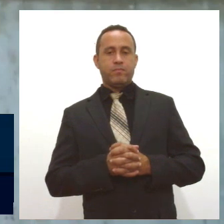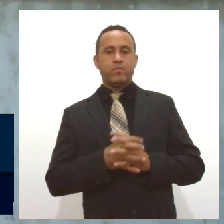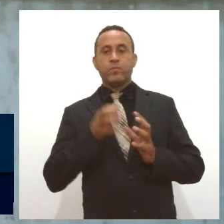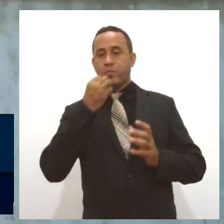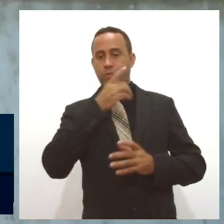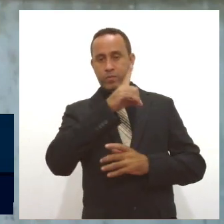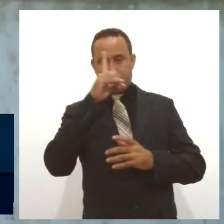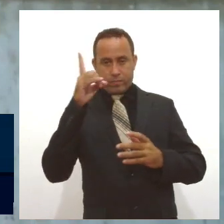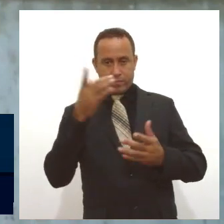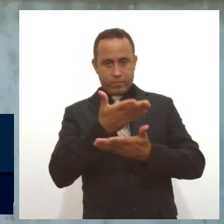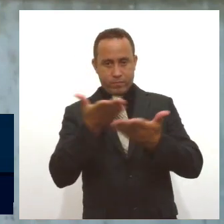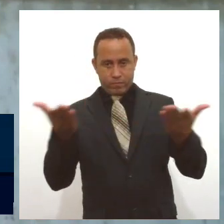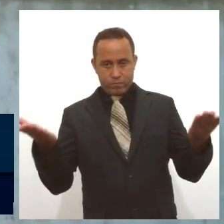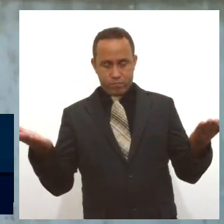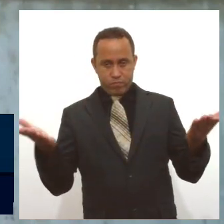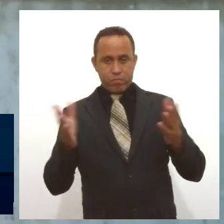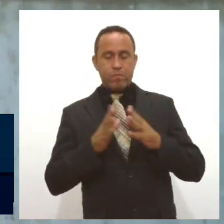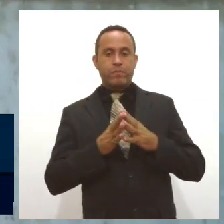Bom dia a todos e a todas.